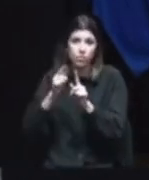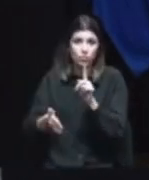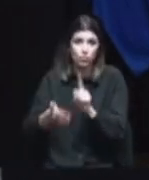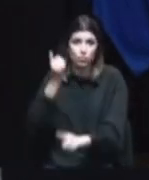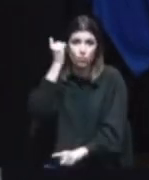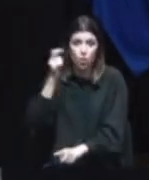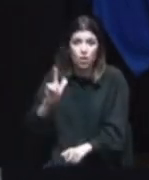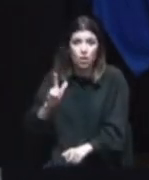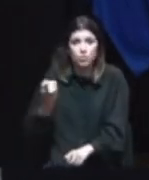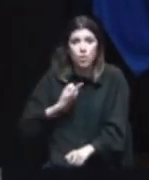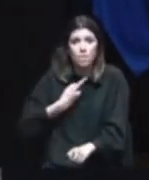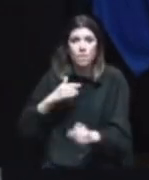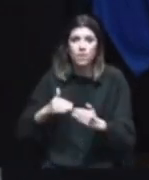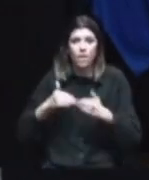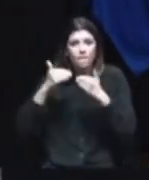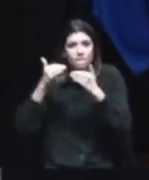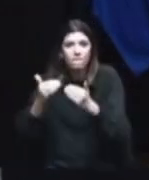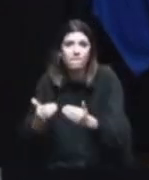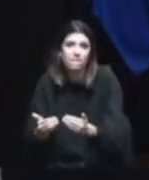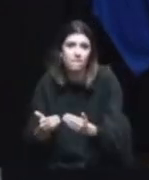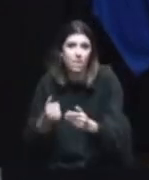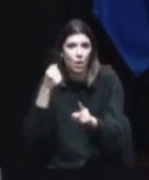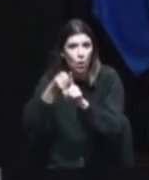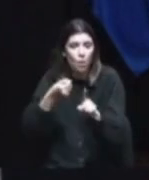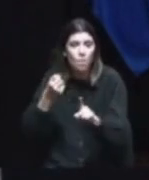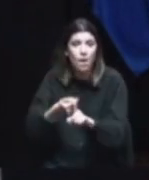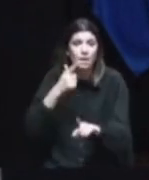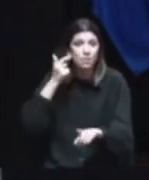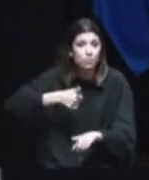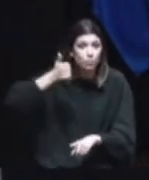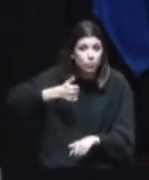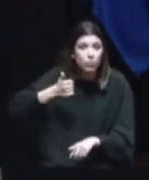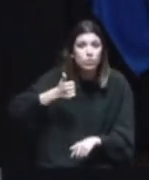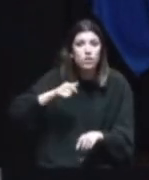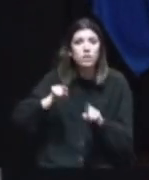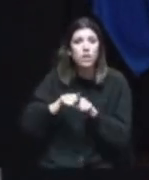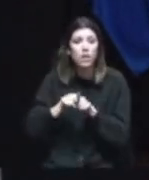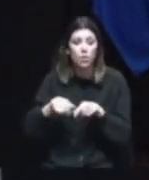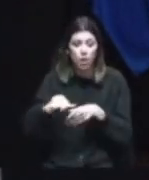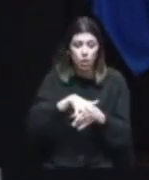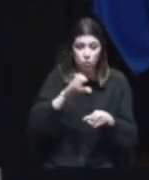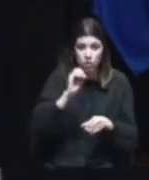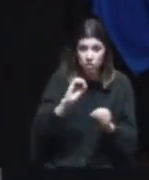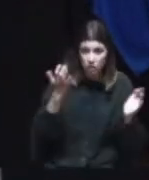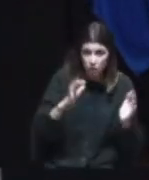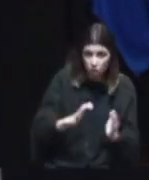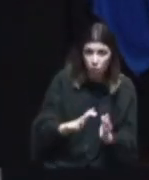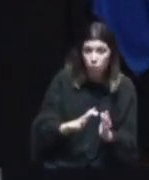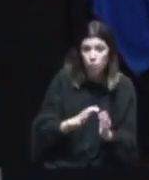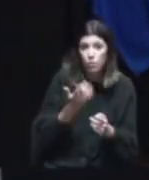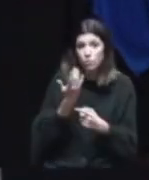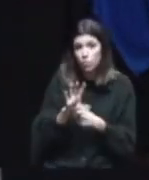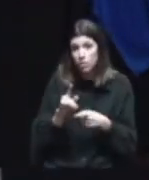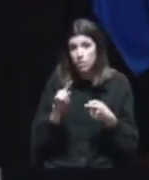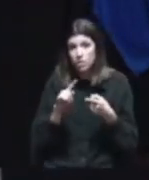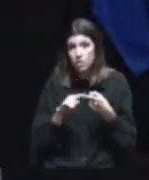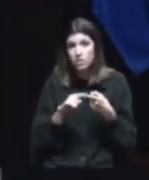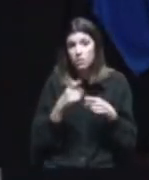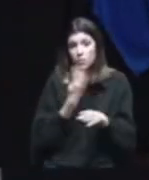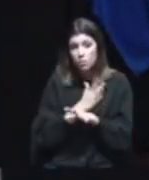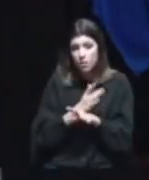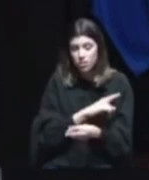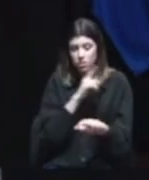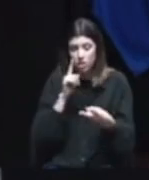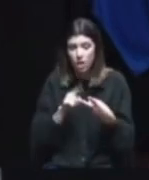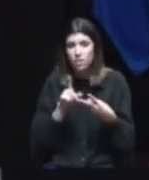tem de estar na linha da frente deste combate. É por isso essencial retomar a implementação de zonas de emissões reduzidas, em particular a zona Avenida Baixa